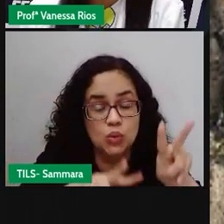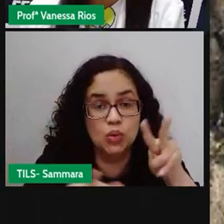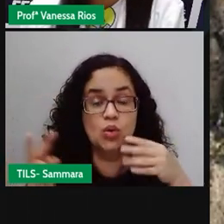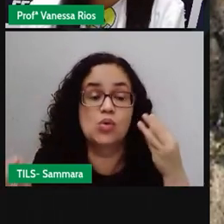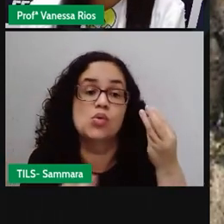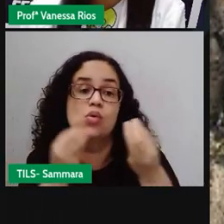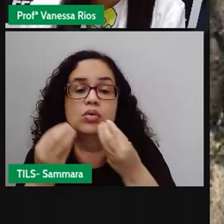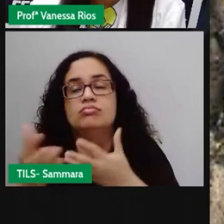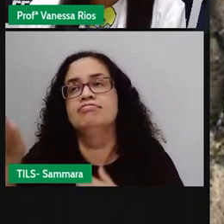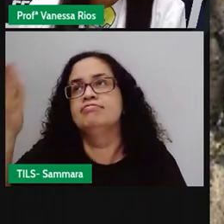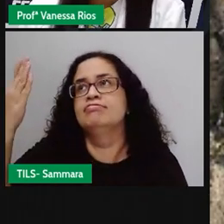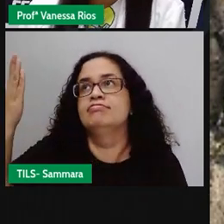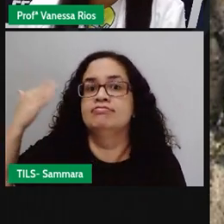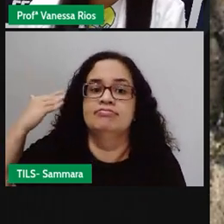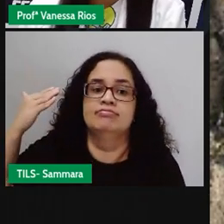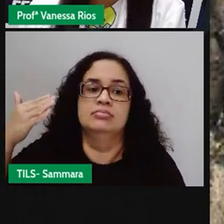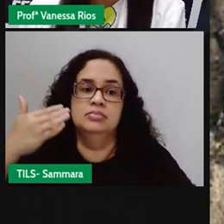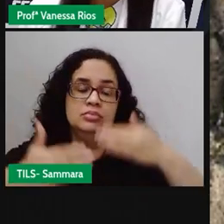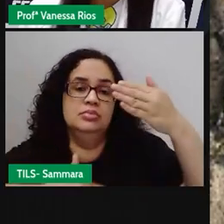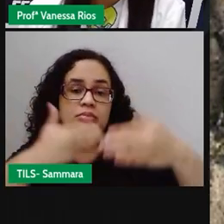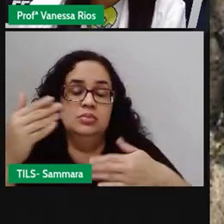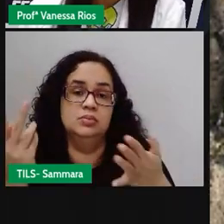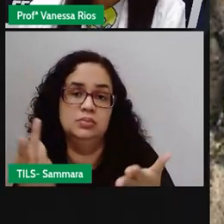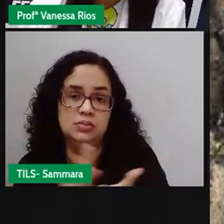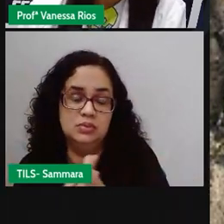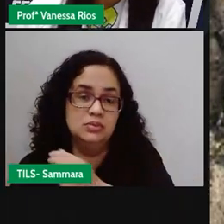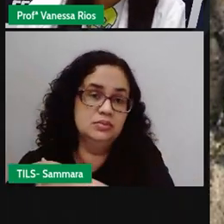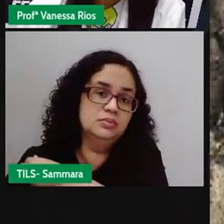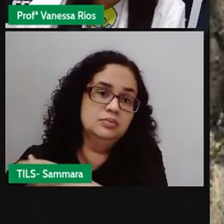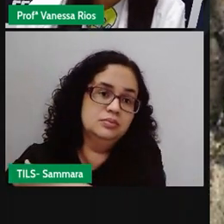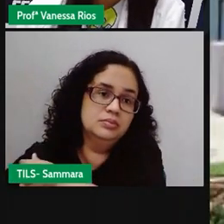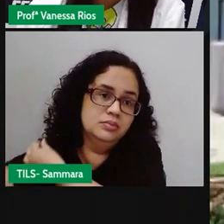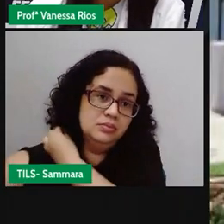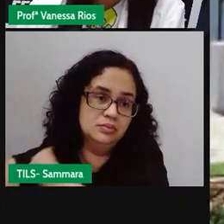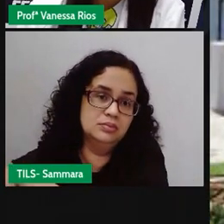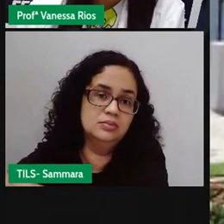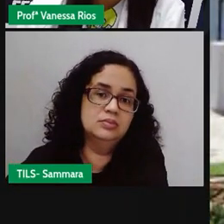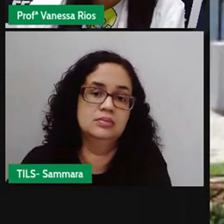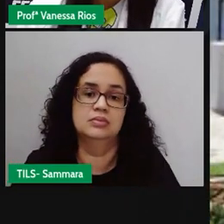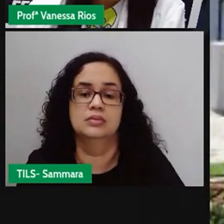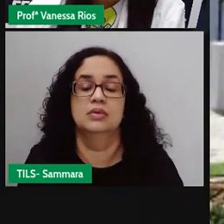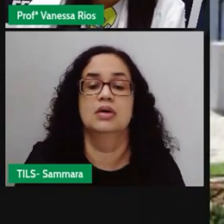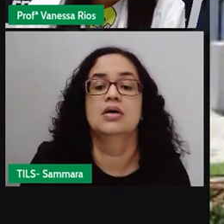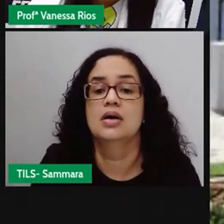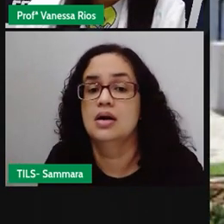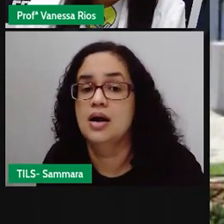tempo passou, como as coisas aconteceram também.